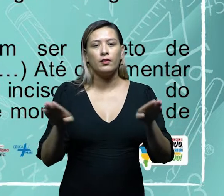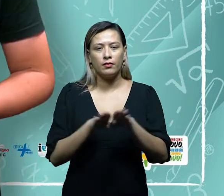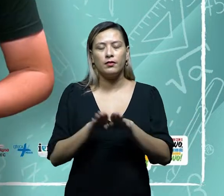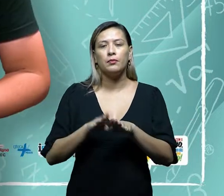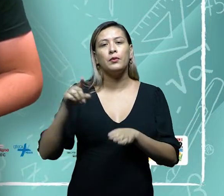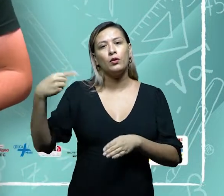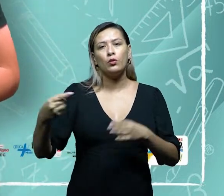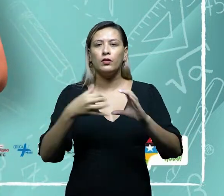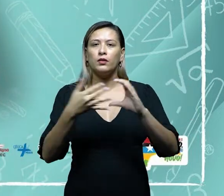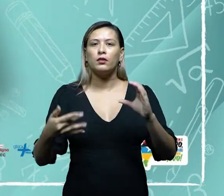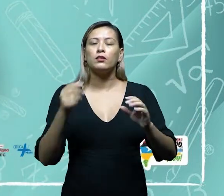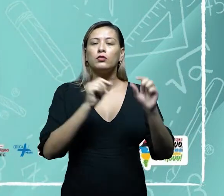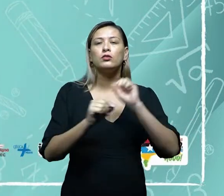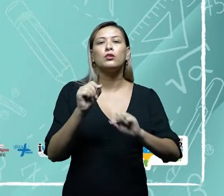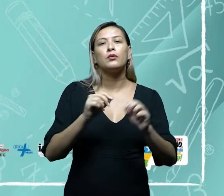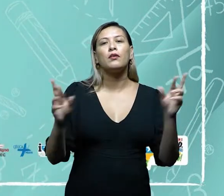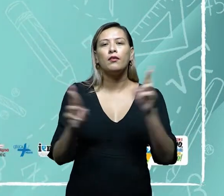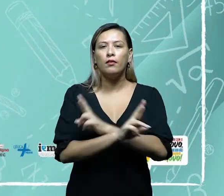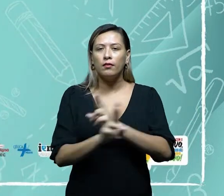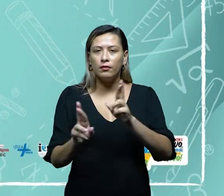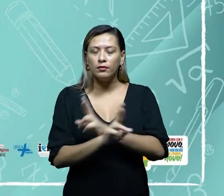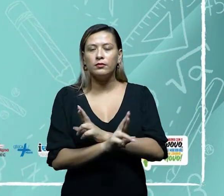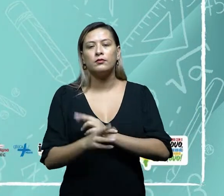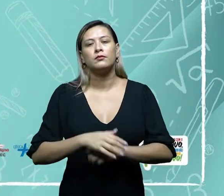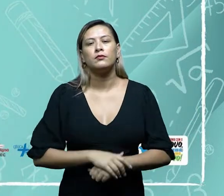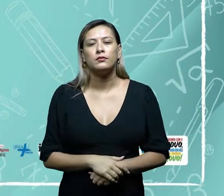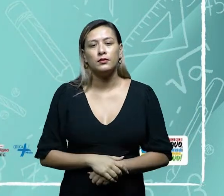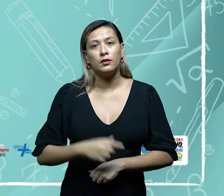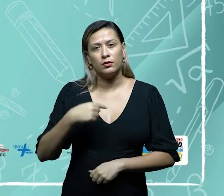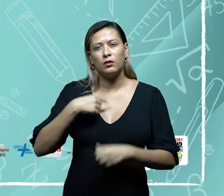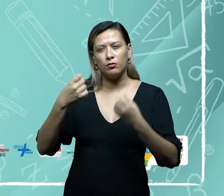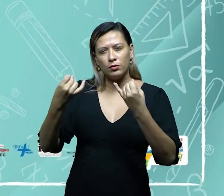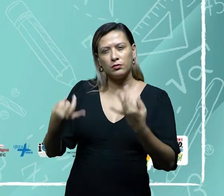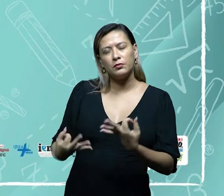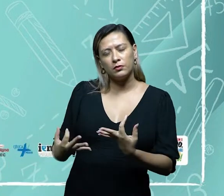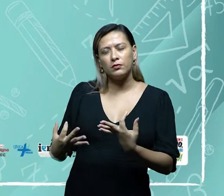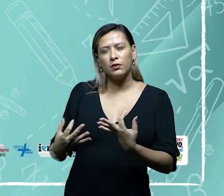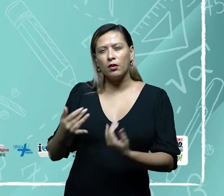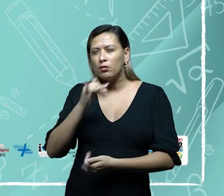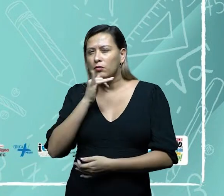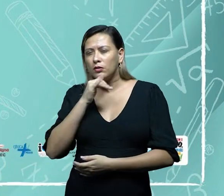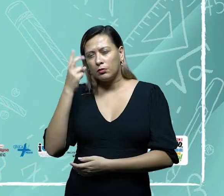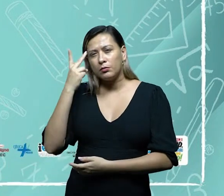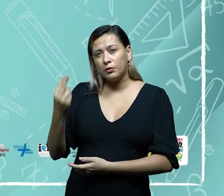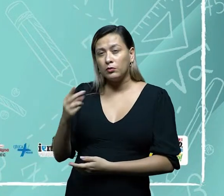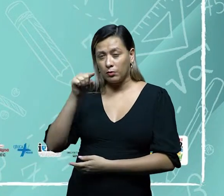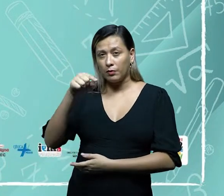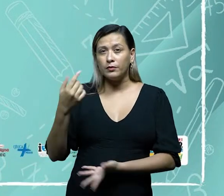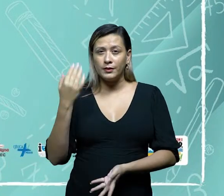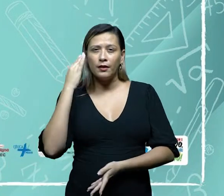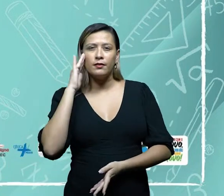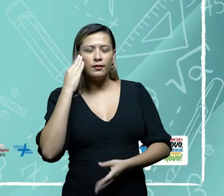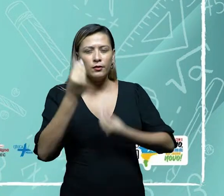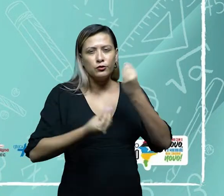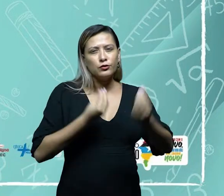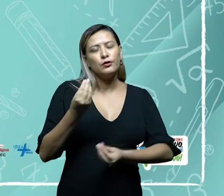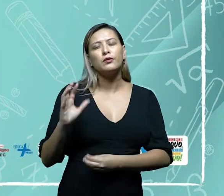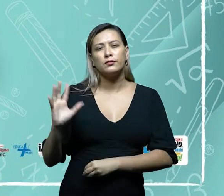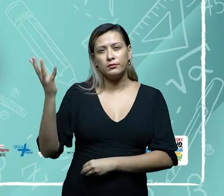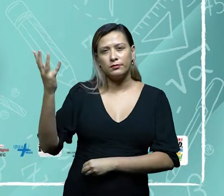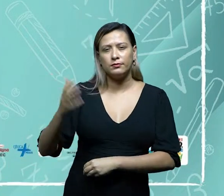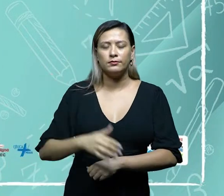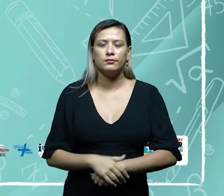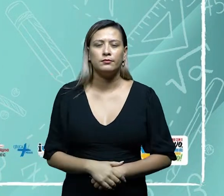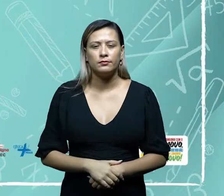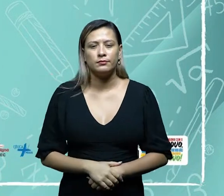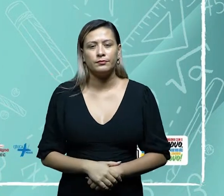relatividade. Pessoal, eu vou contar aqui uma historinha para vocês e a gente daí vai tirar o conceito, a explicação a respeito da relatividade, né?